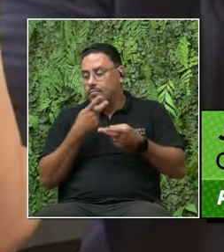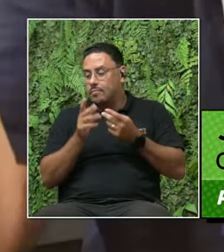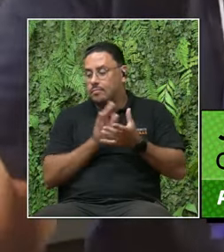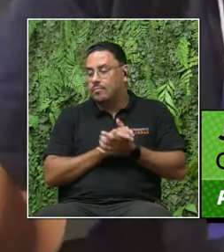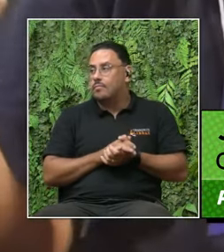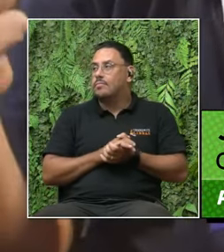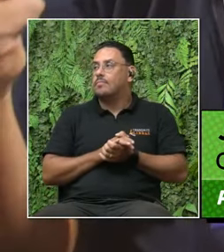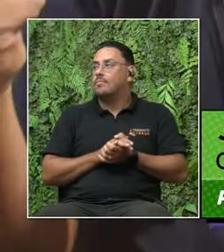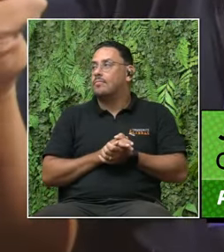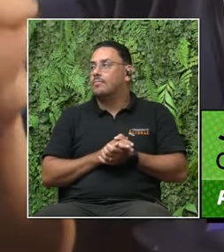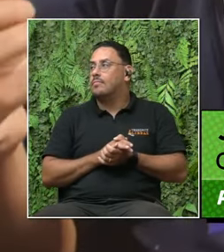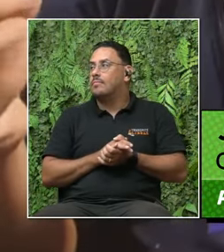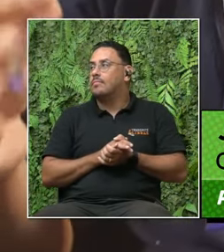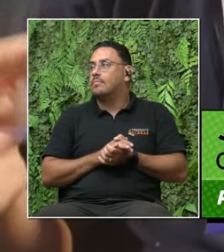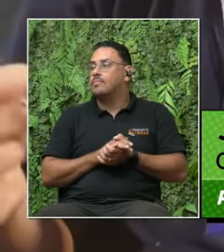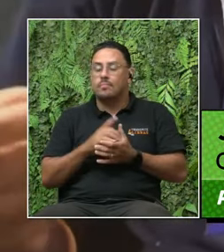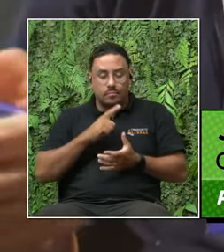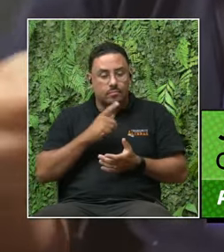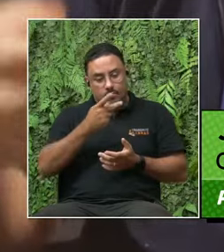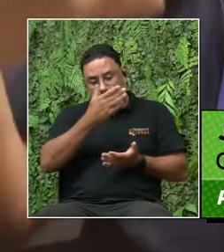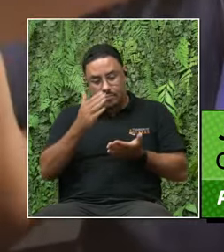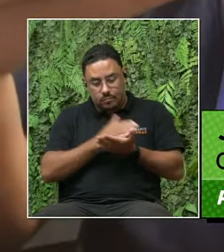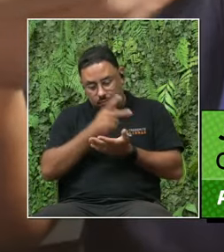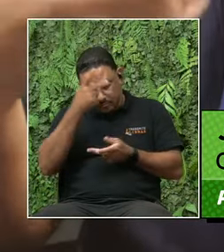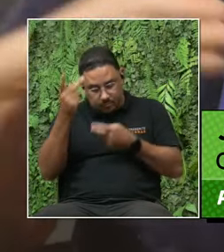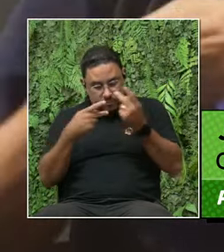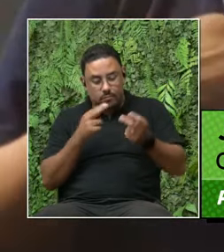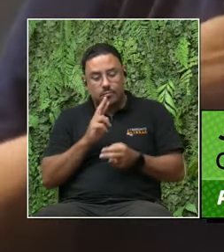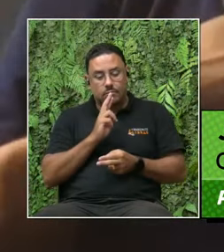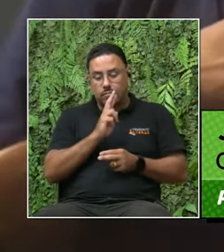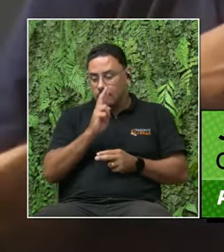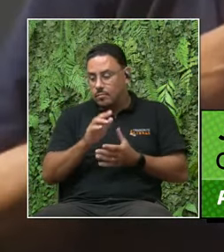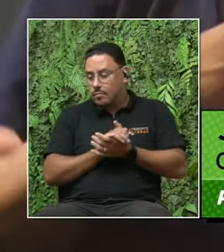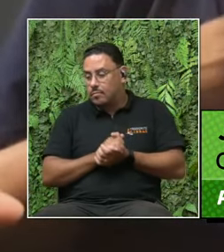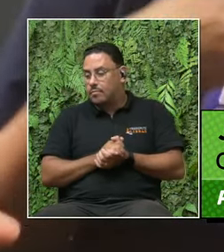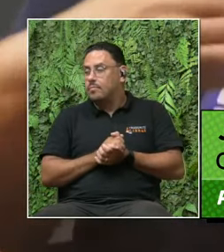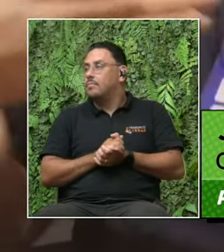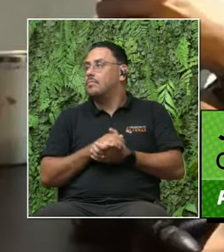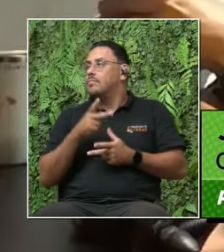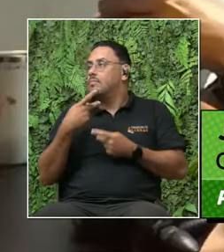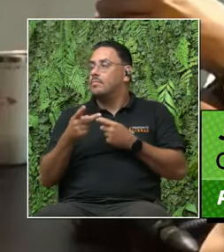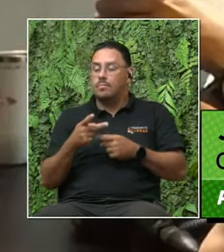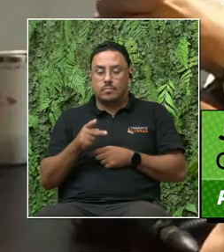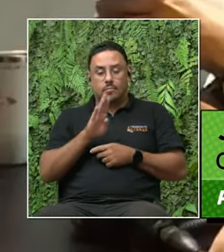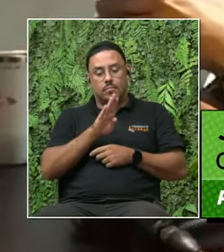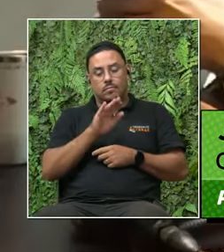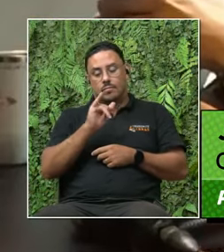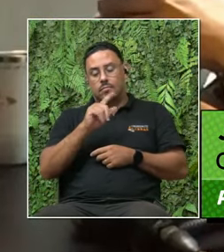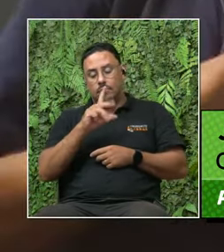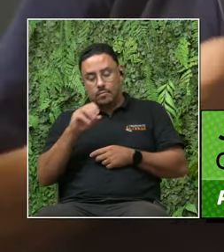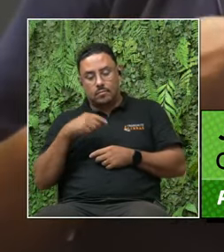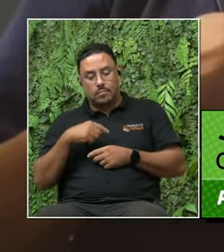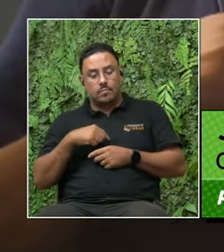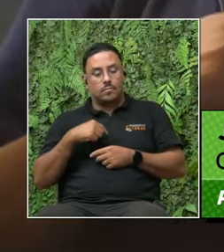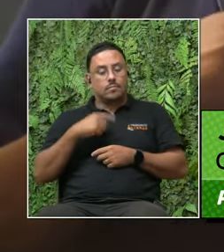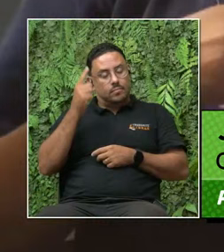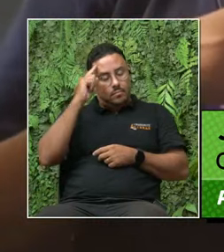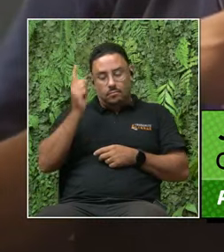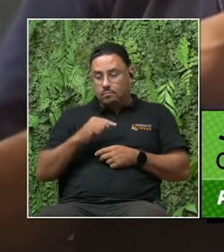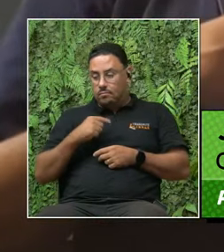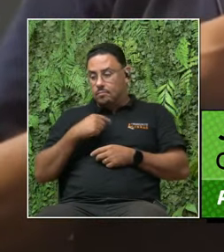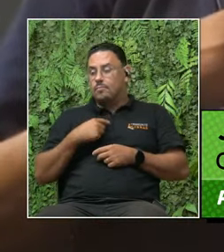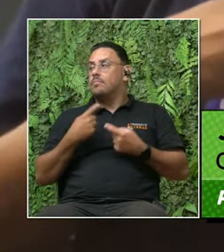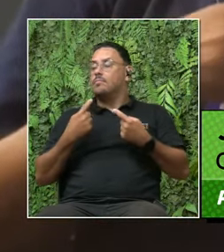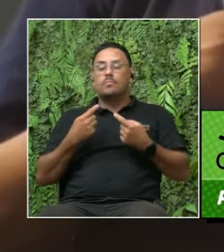fora já tem tem gente falando Tô entrando aqui eu falou pro Bibico falou pro Bibico no microfone da 98 eu não sou eu sou